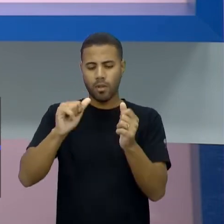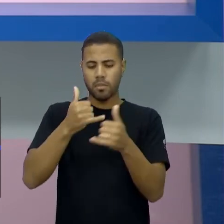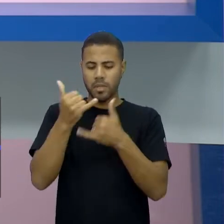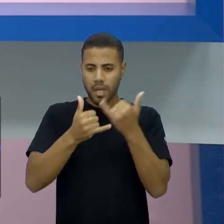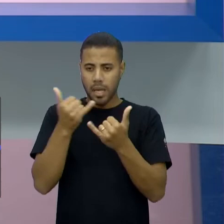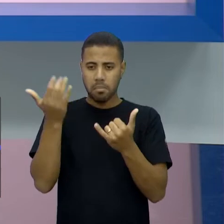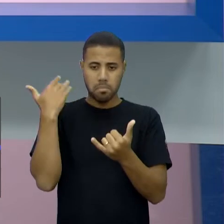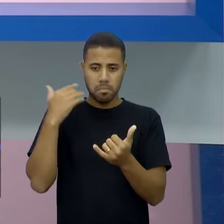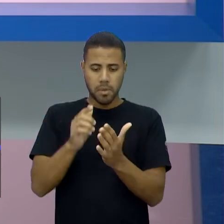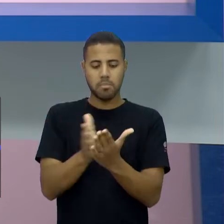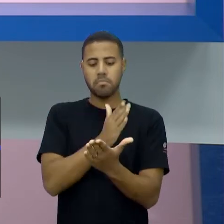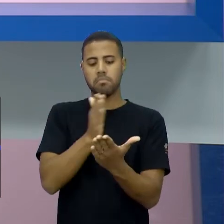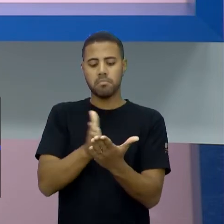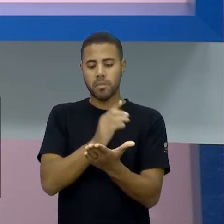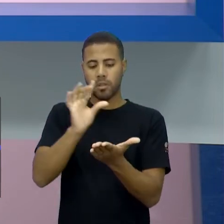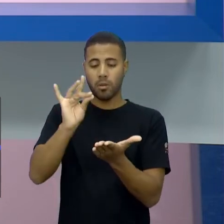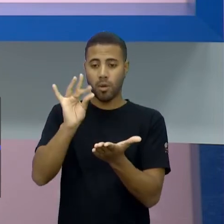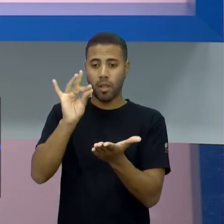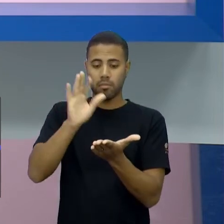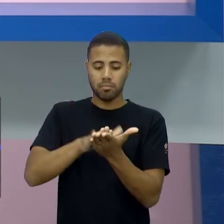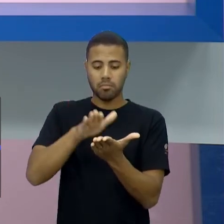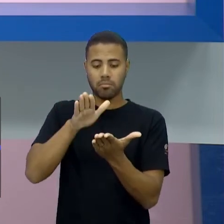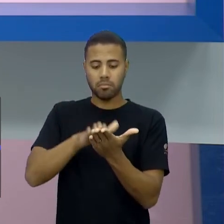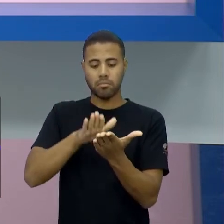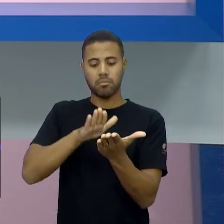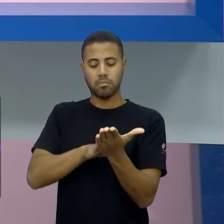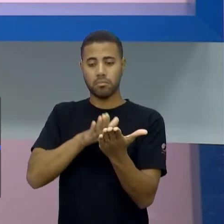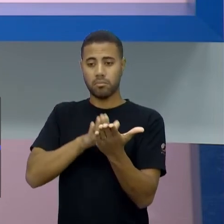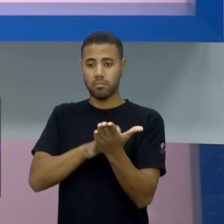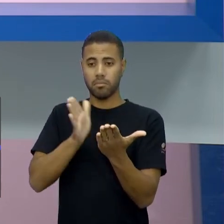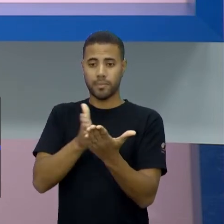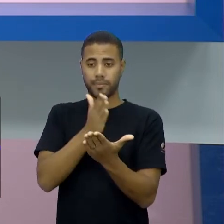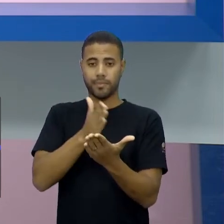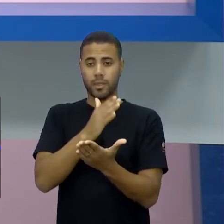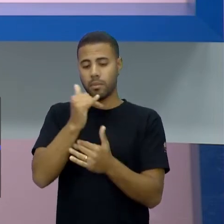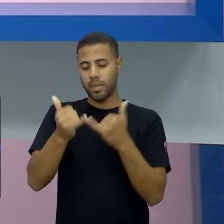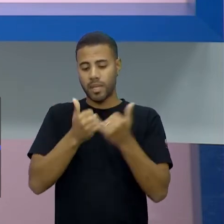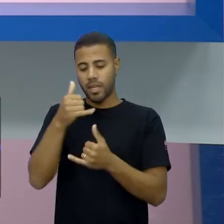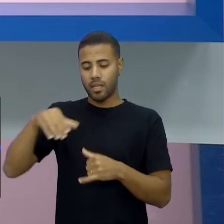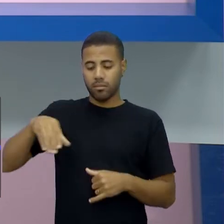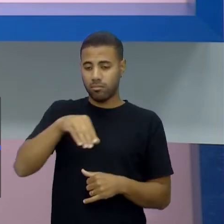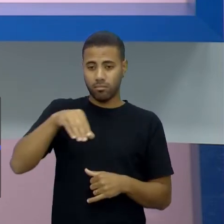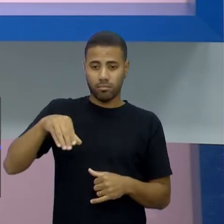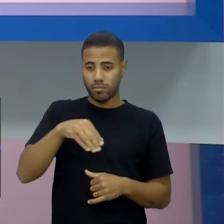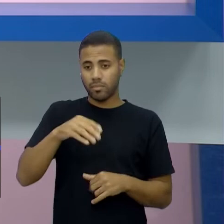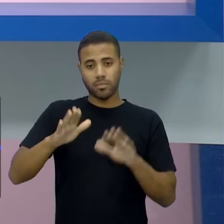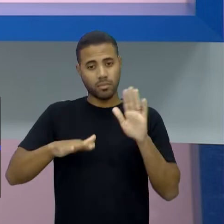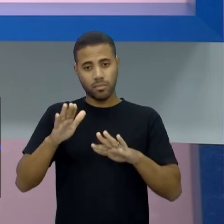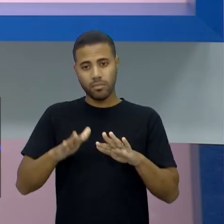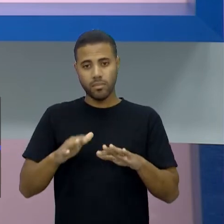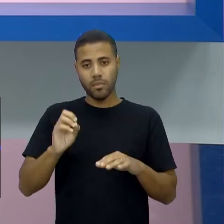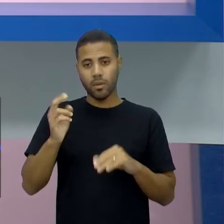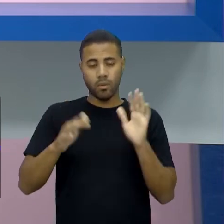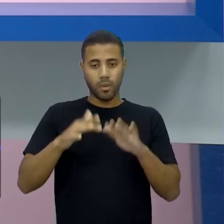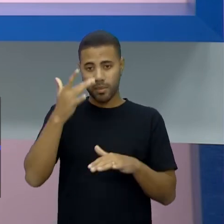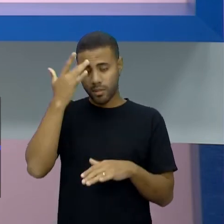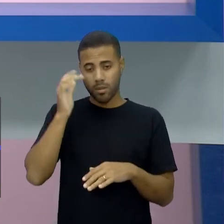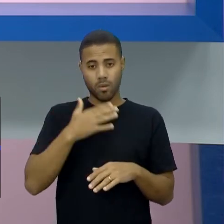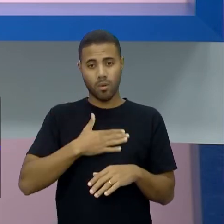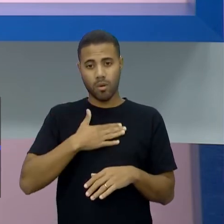carrinhos antigos, brinquedos, enfim, né? Então, algumas